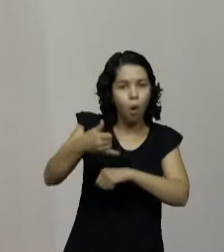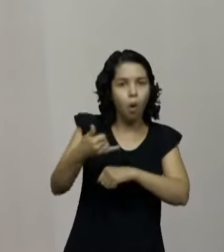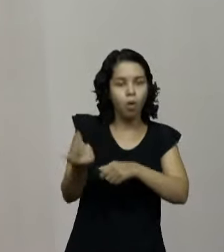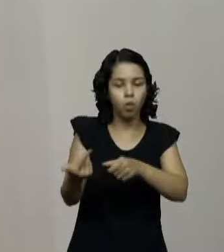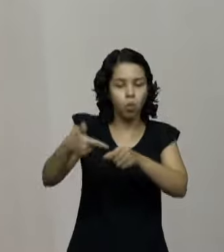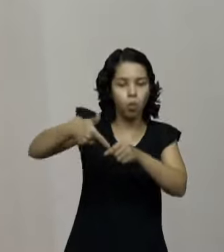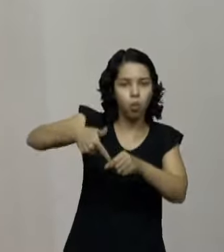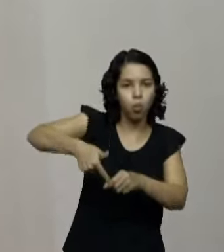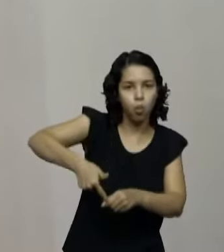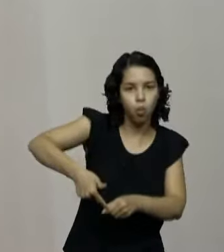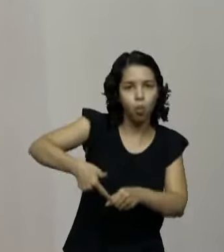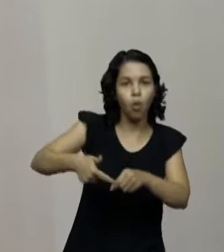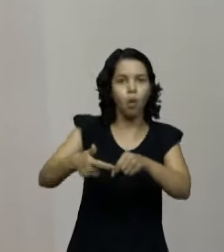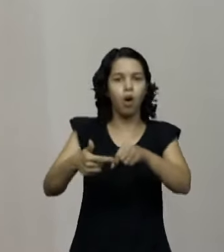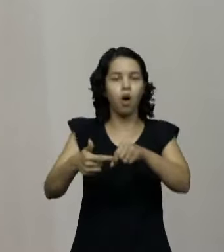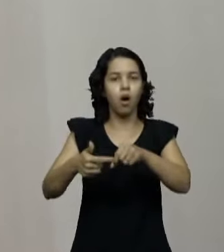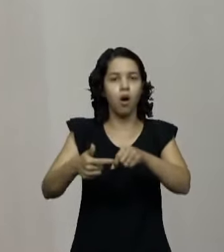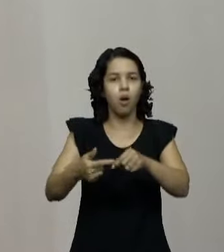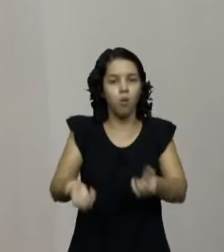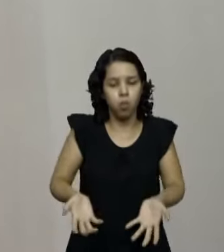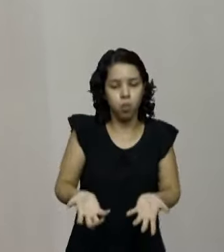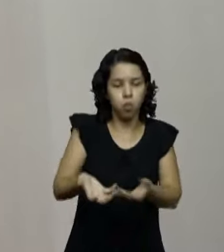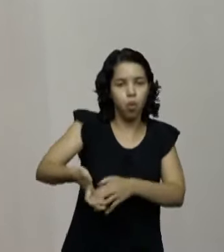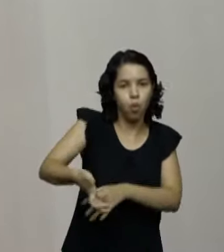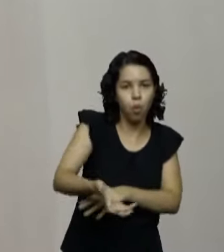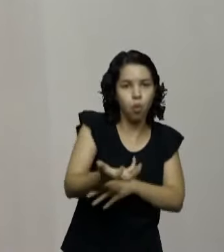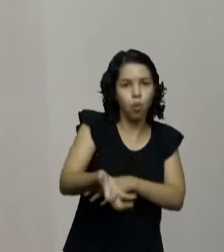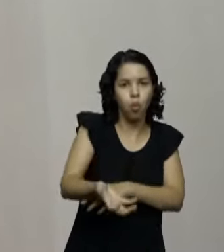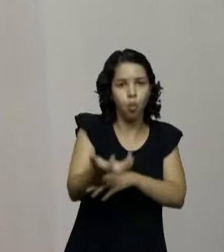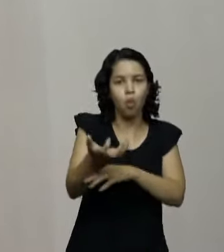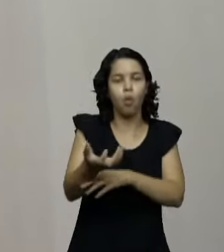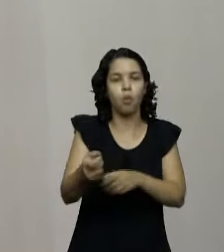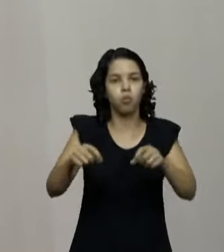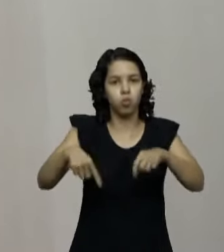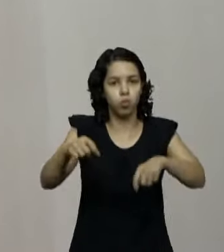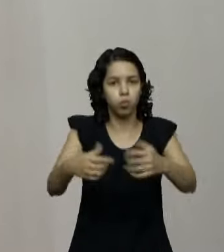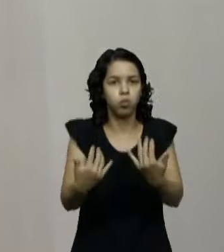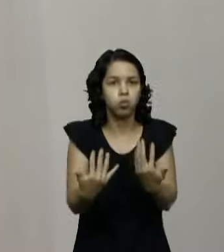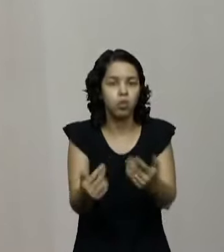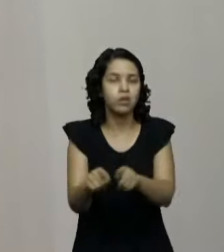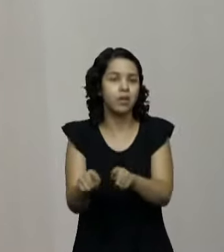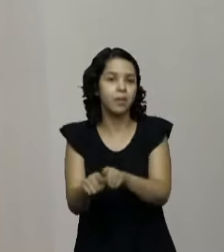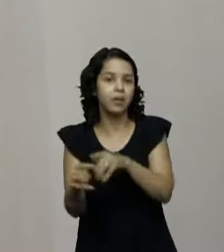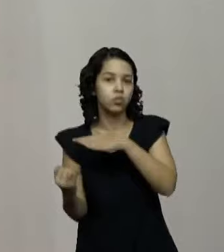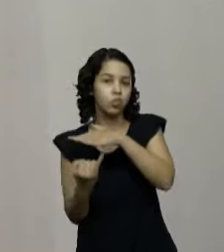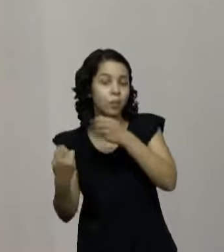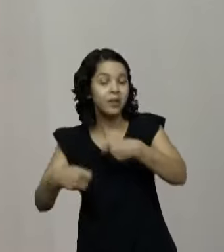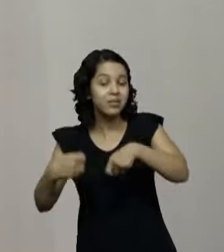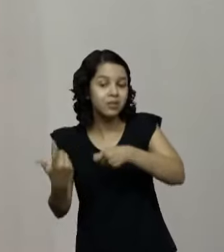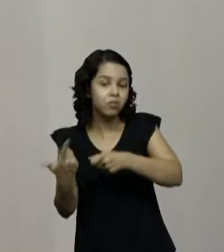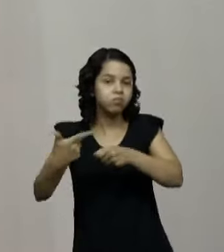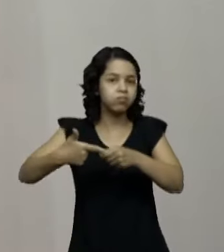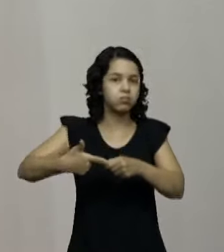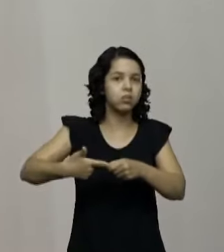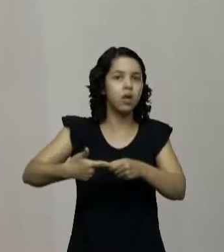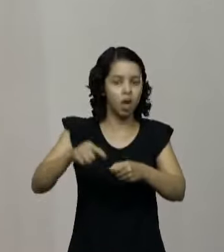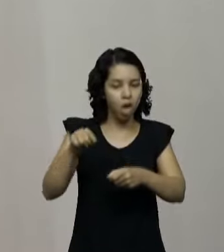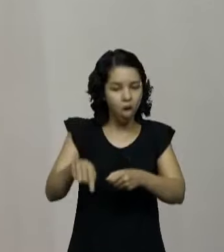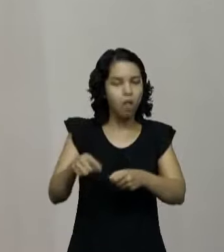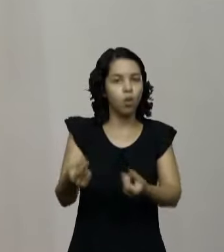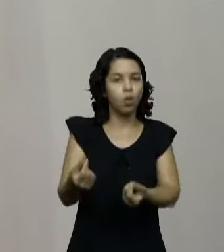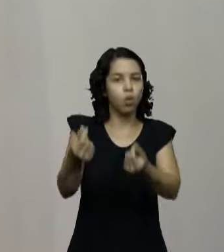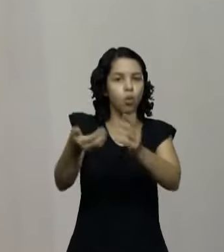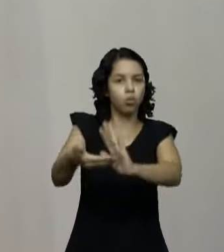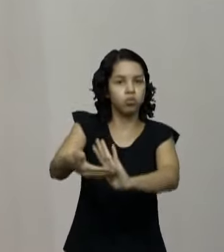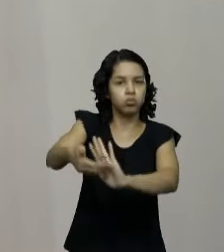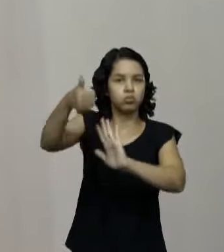nós, para a indústria que precisa do combustível. É daí que foi tirado esse lucro. Porque eu